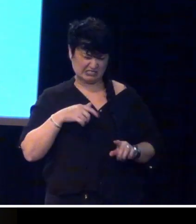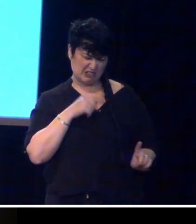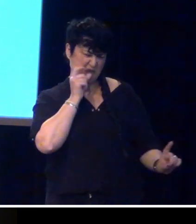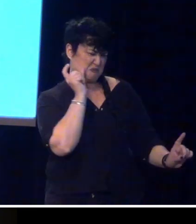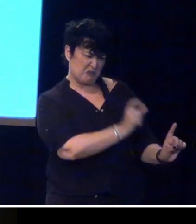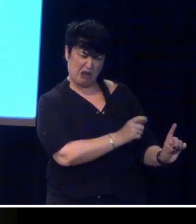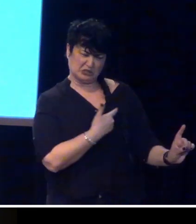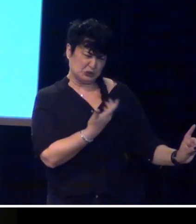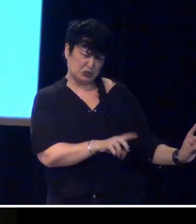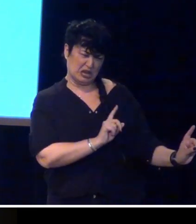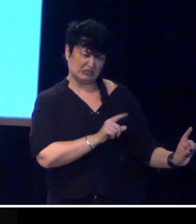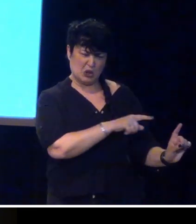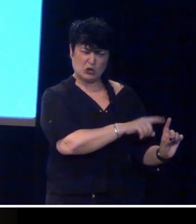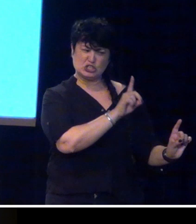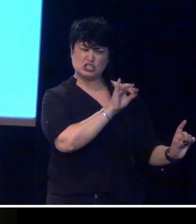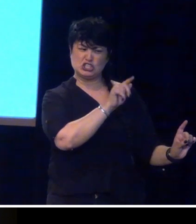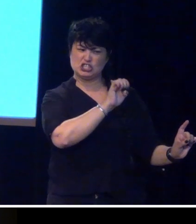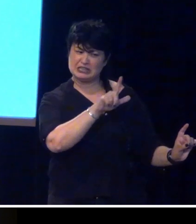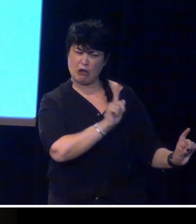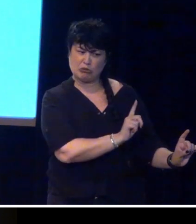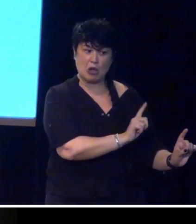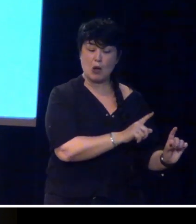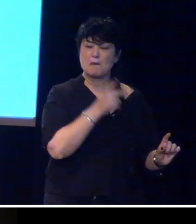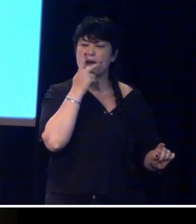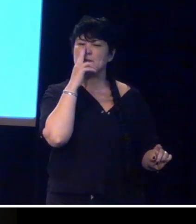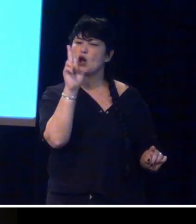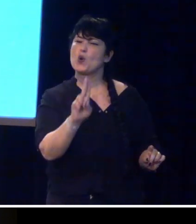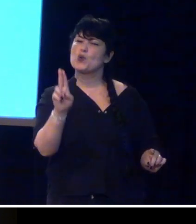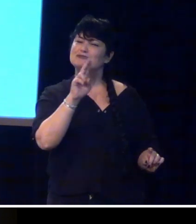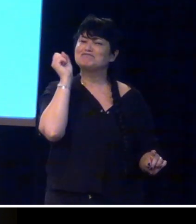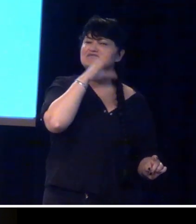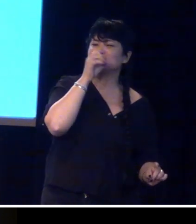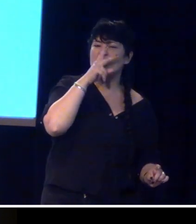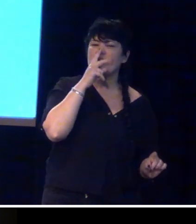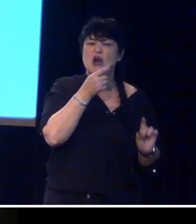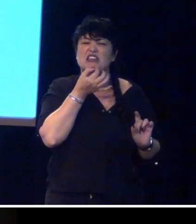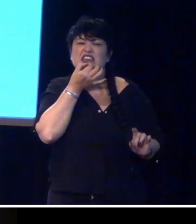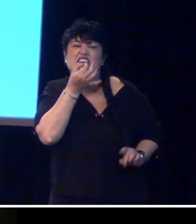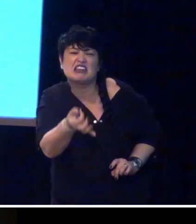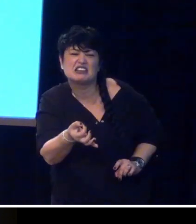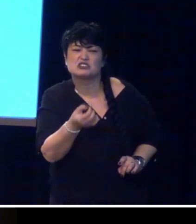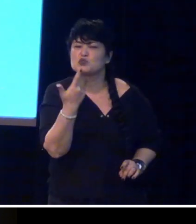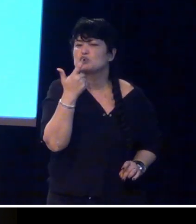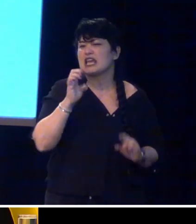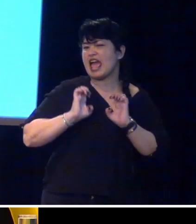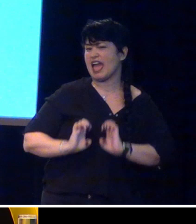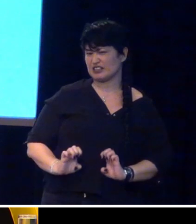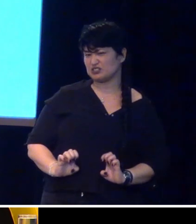condenamos, estão relacionados a um uso inadequado, acrítico e sem